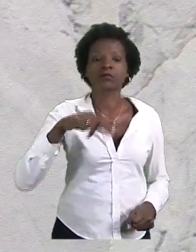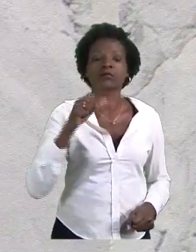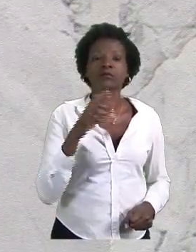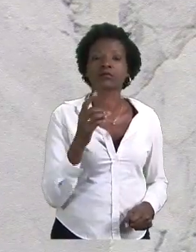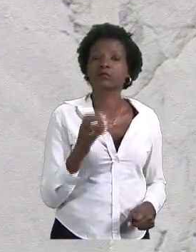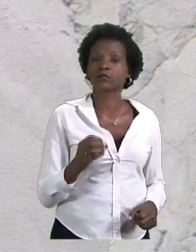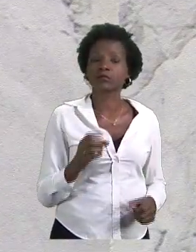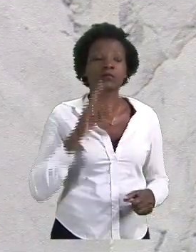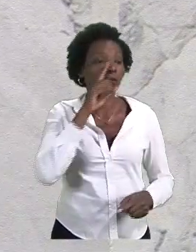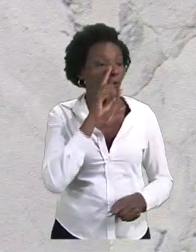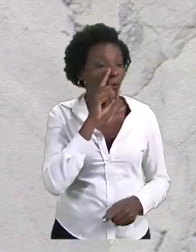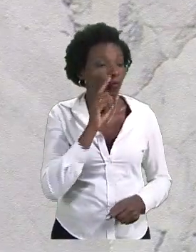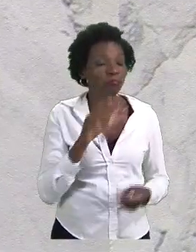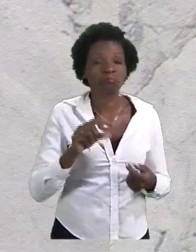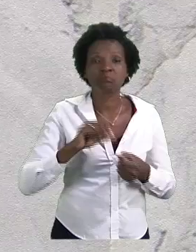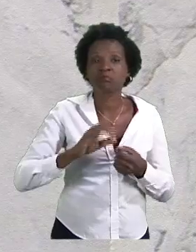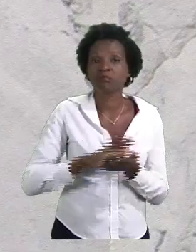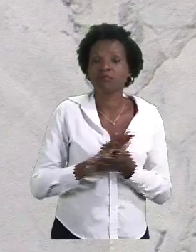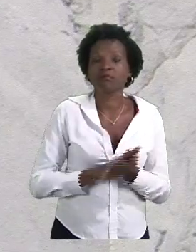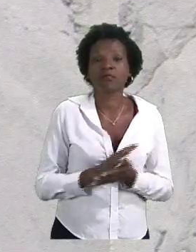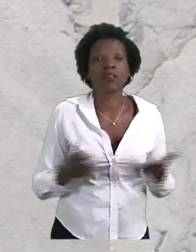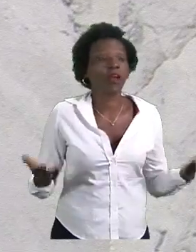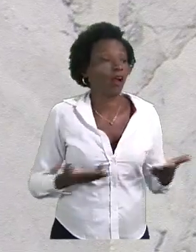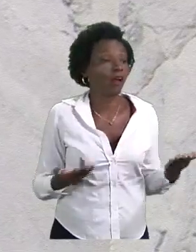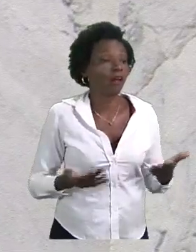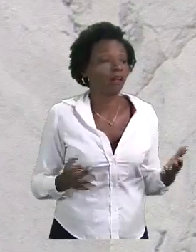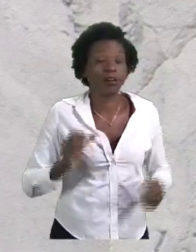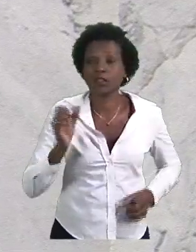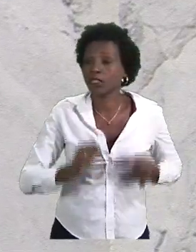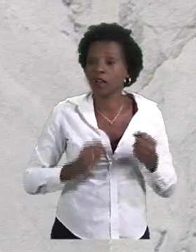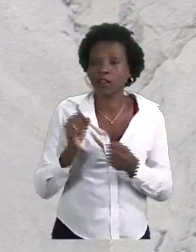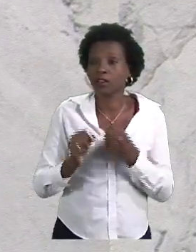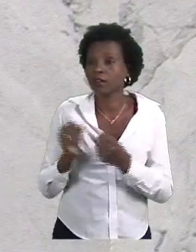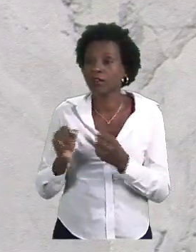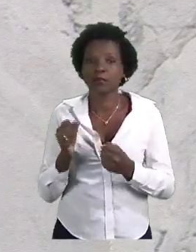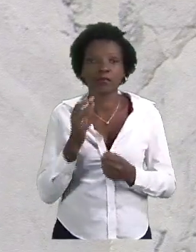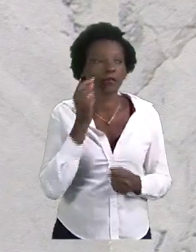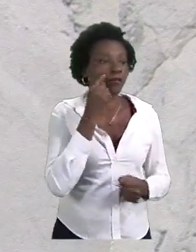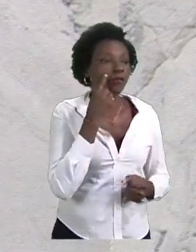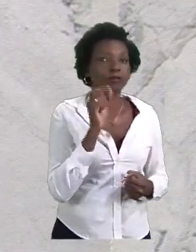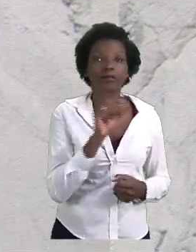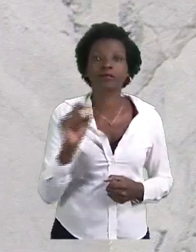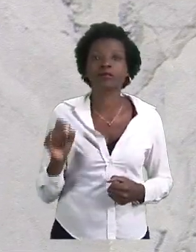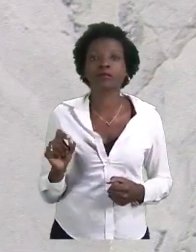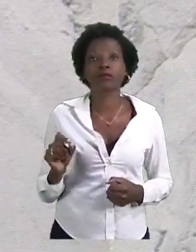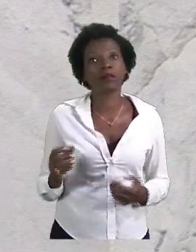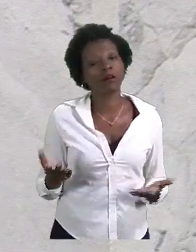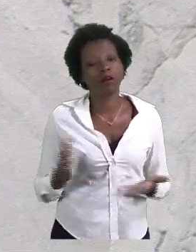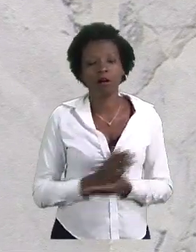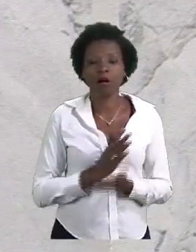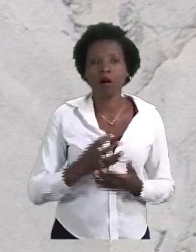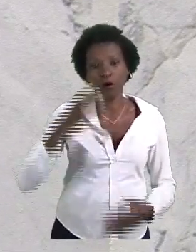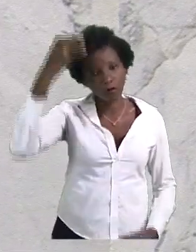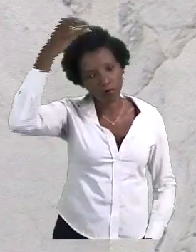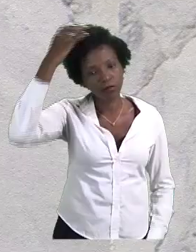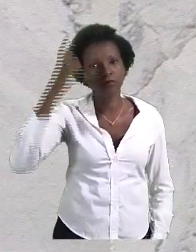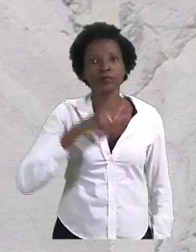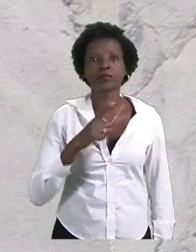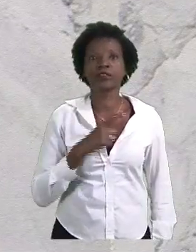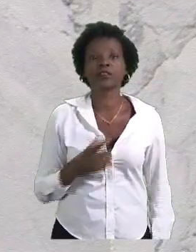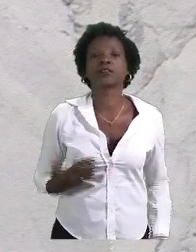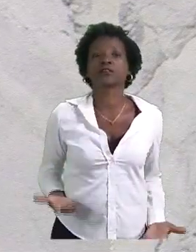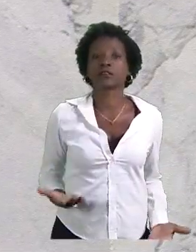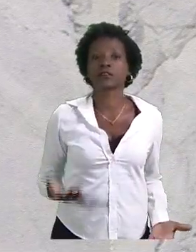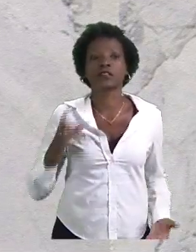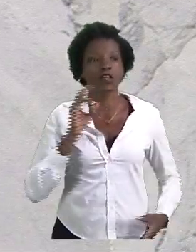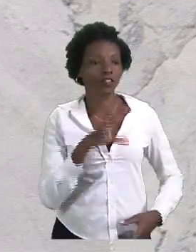feito. Agora é uma correria para ver quem vai tirar primeiro da reta, senhora presidente, porque vai sobrar para alguém. Alguém tem que ser responsabilizado por isso, não